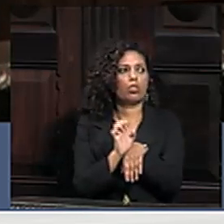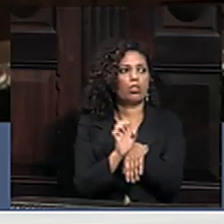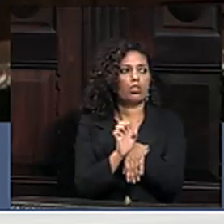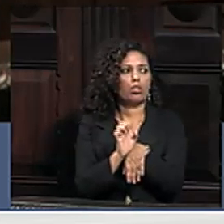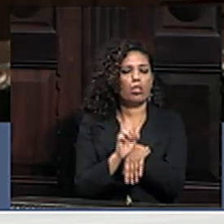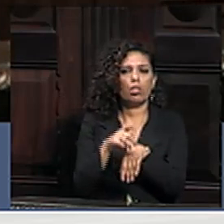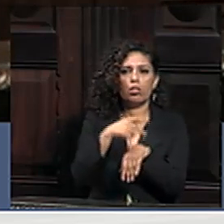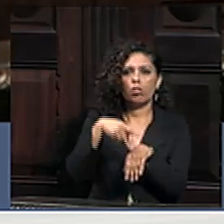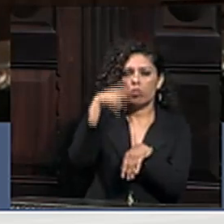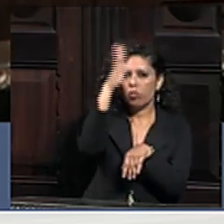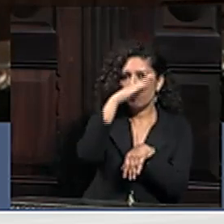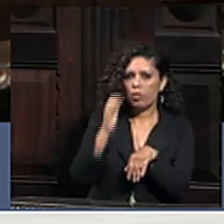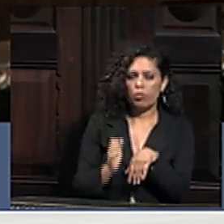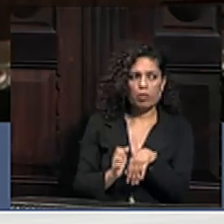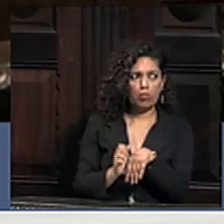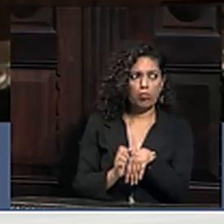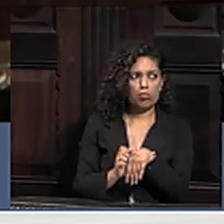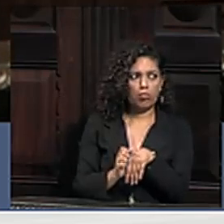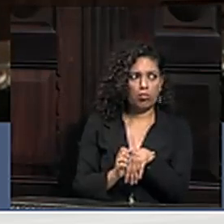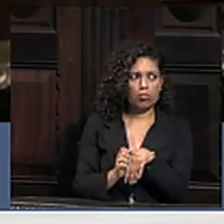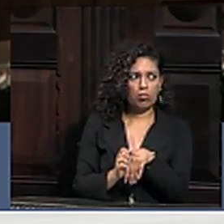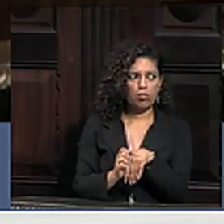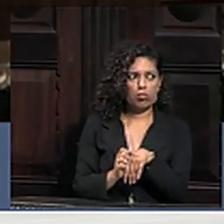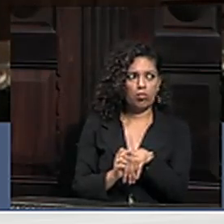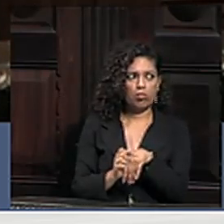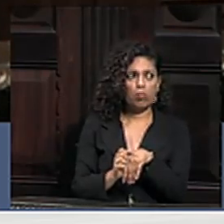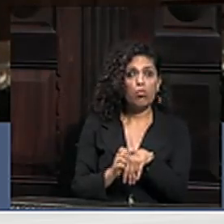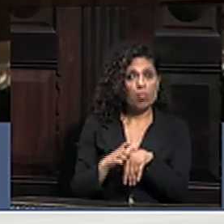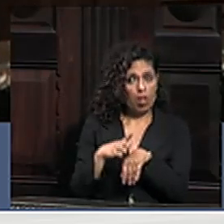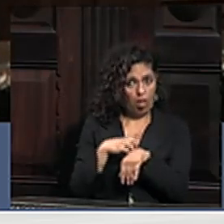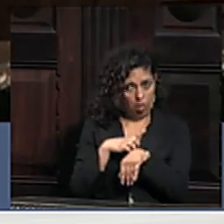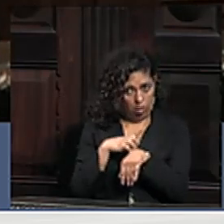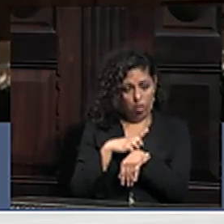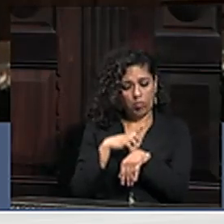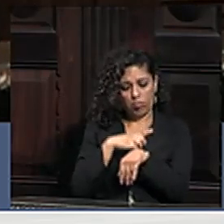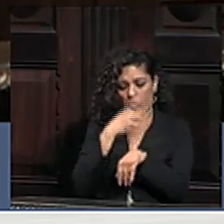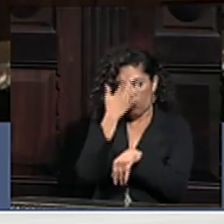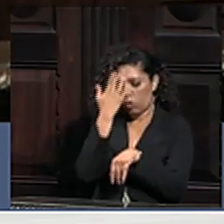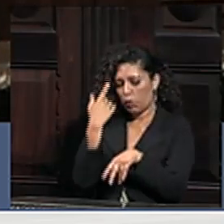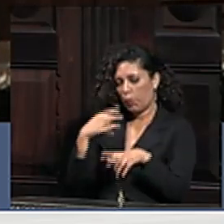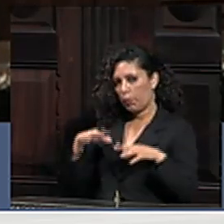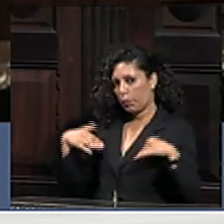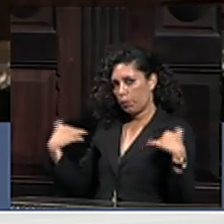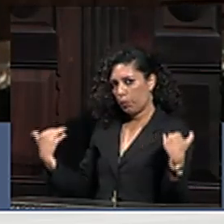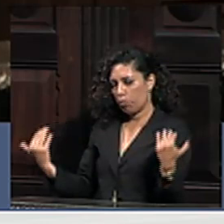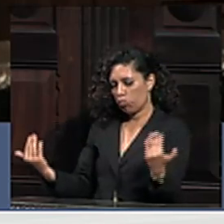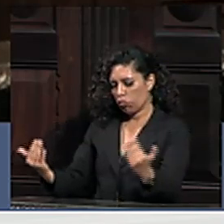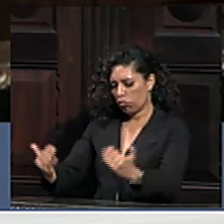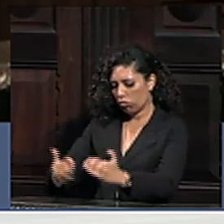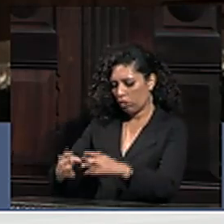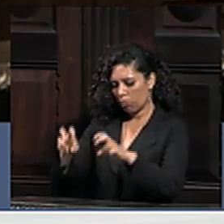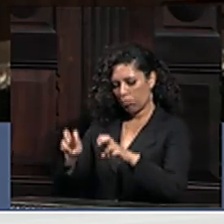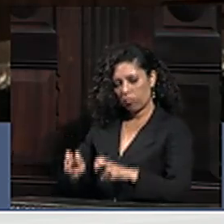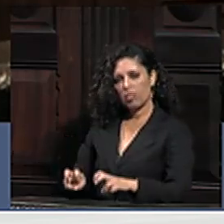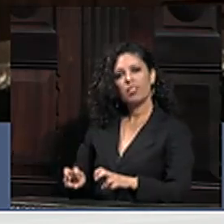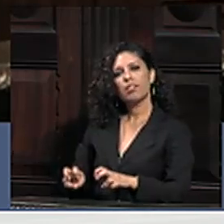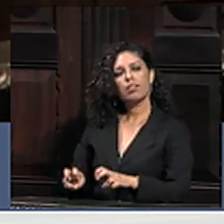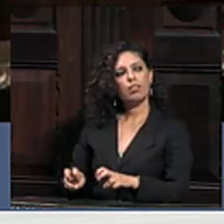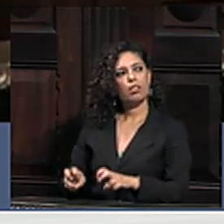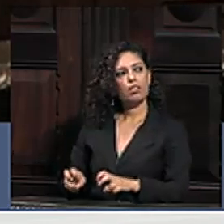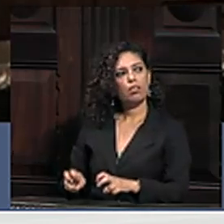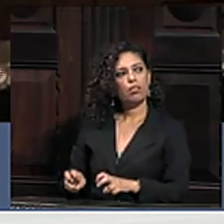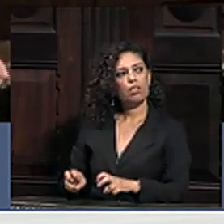de mandato, deve ter alguns se reunidos nesse momento e